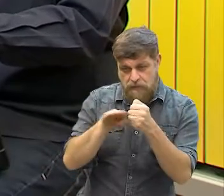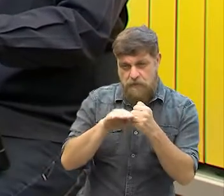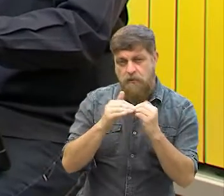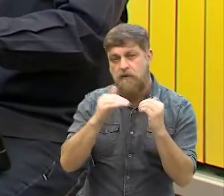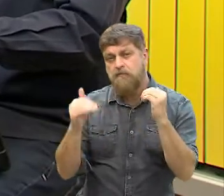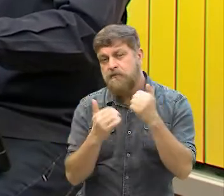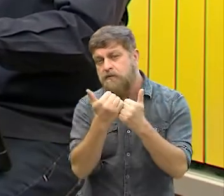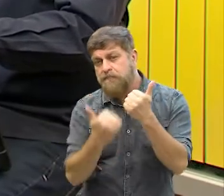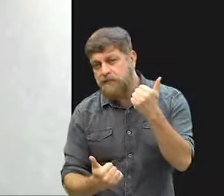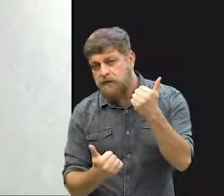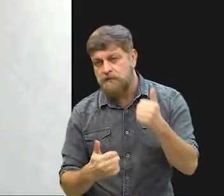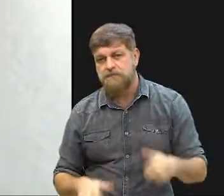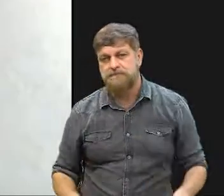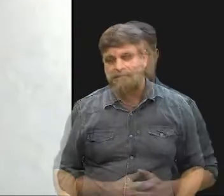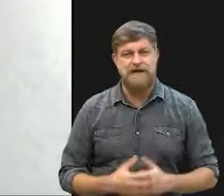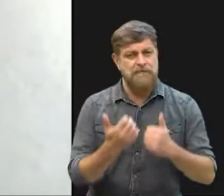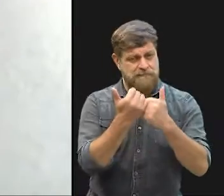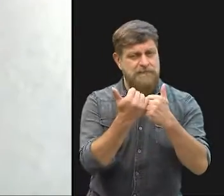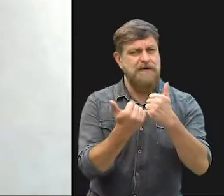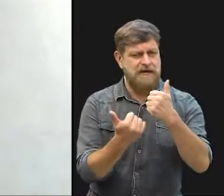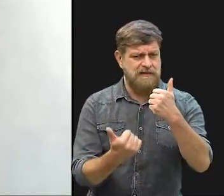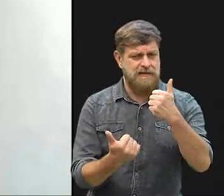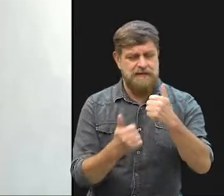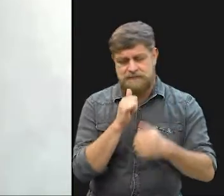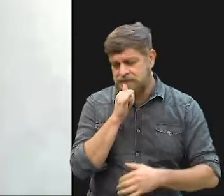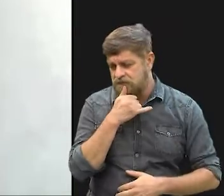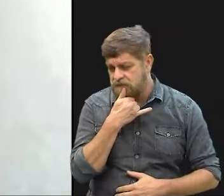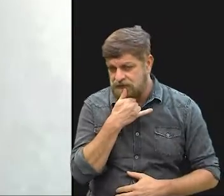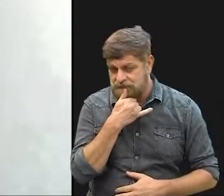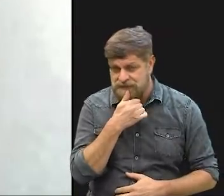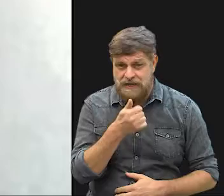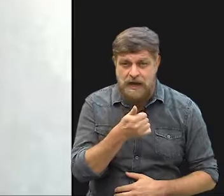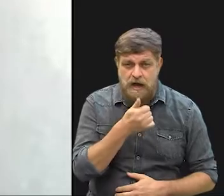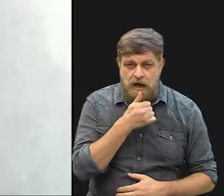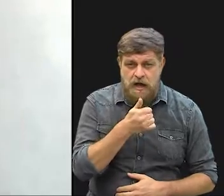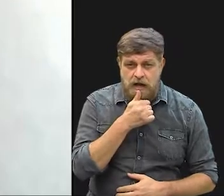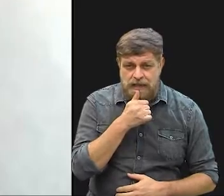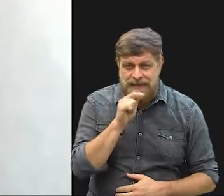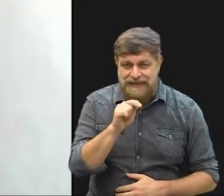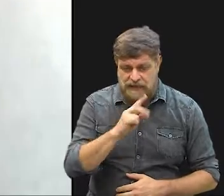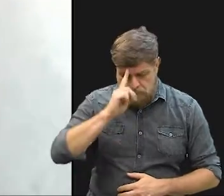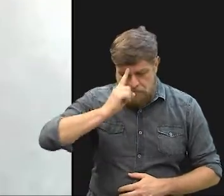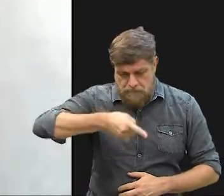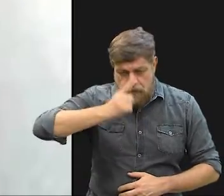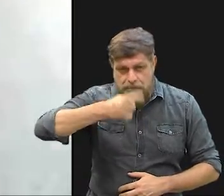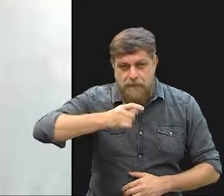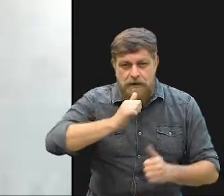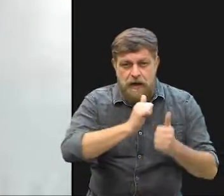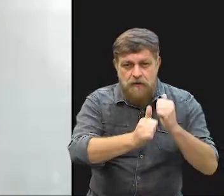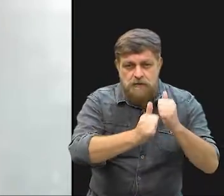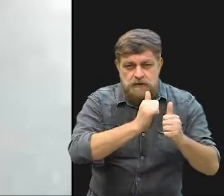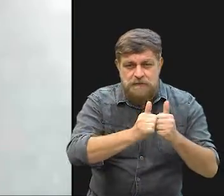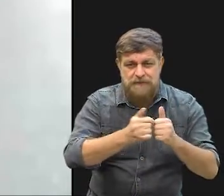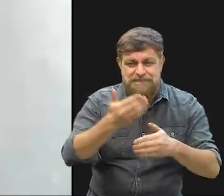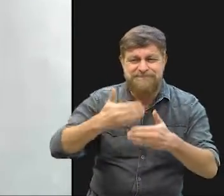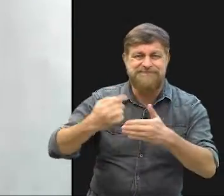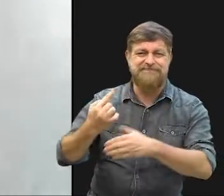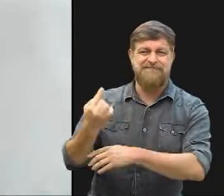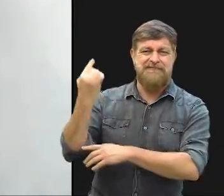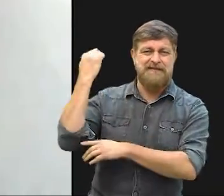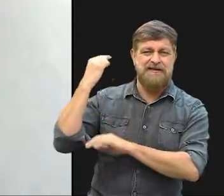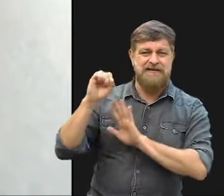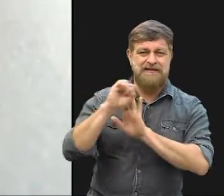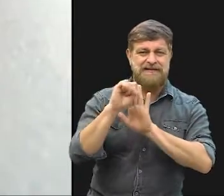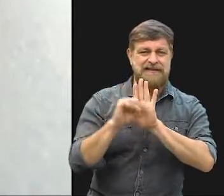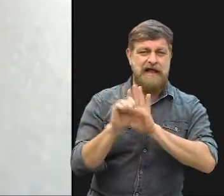ou bem atrás? Bem atrás. Infelizmente, ainda, quem comanda nosso futebol são aqueles dirigentes da década